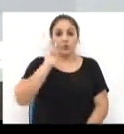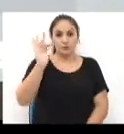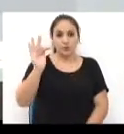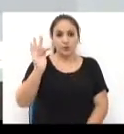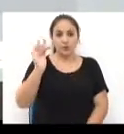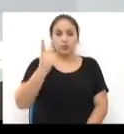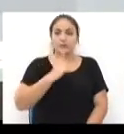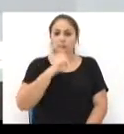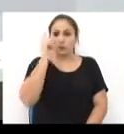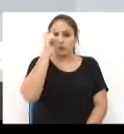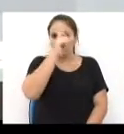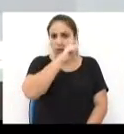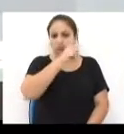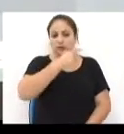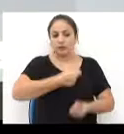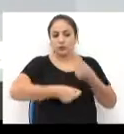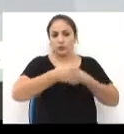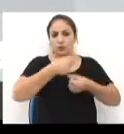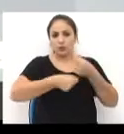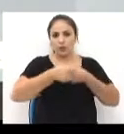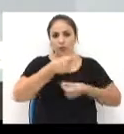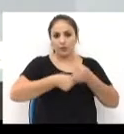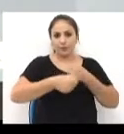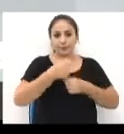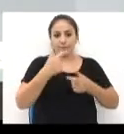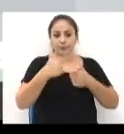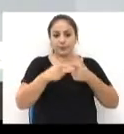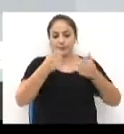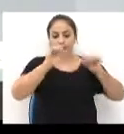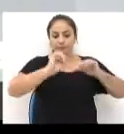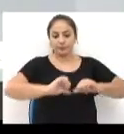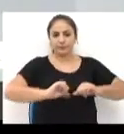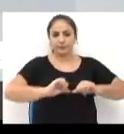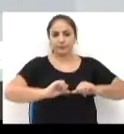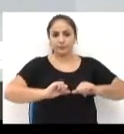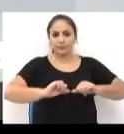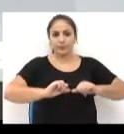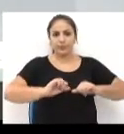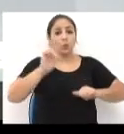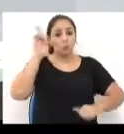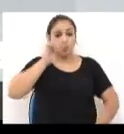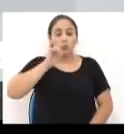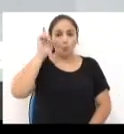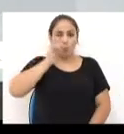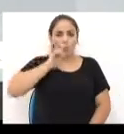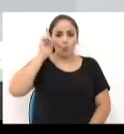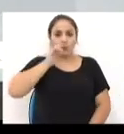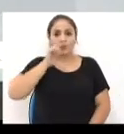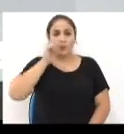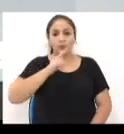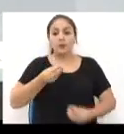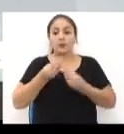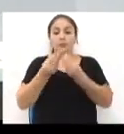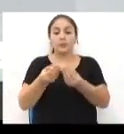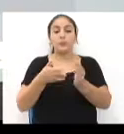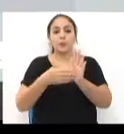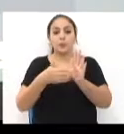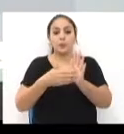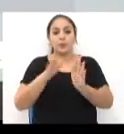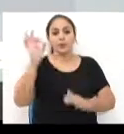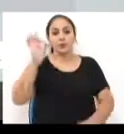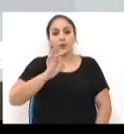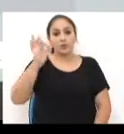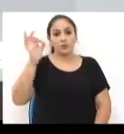com tamanha dificuldade econômica que tem, com tamanha crise econômica que tem, consegue